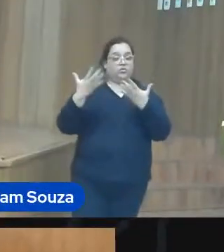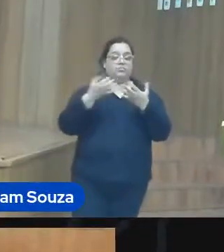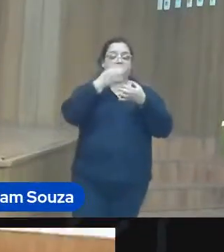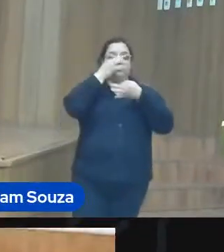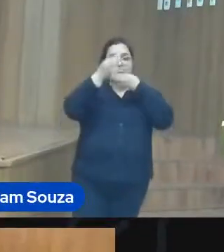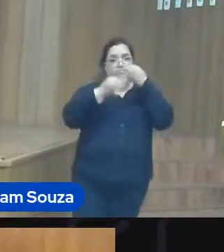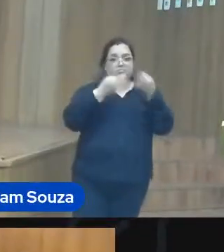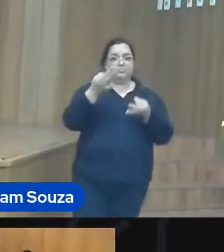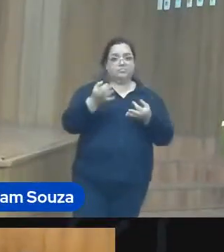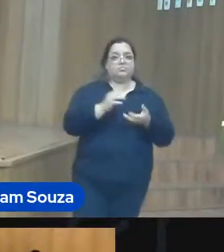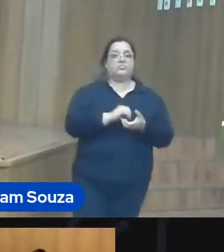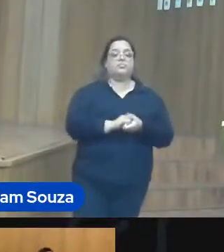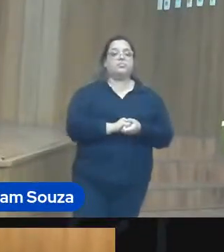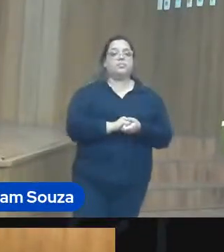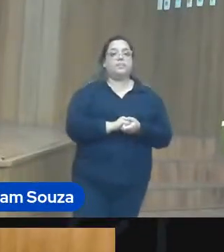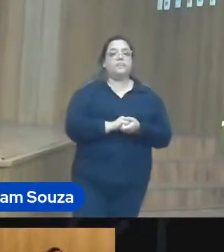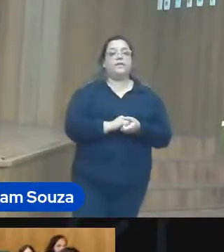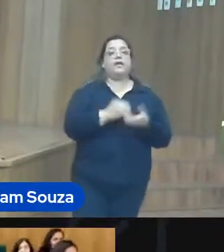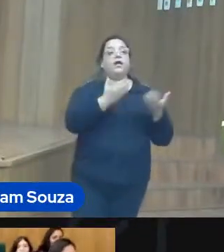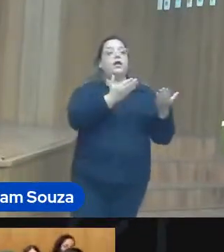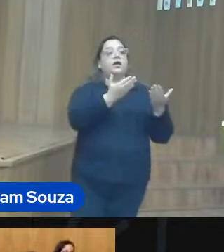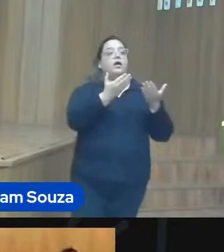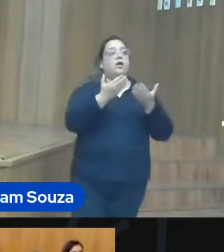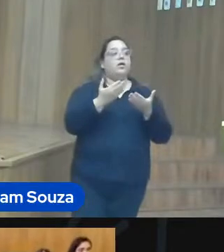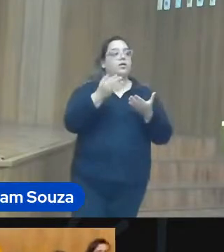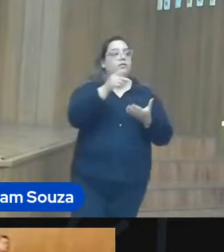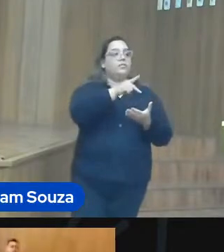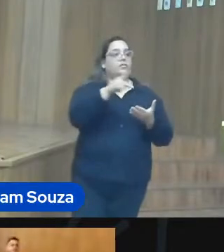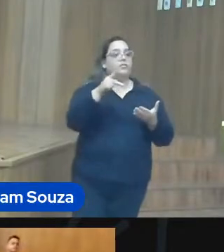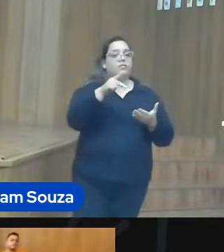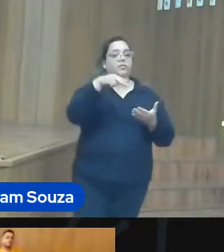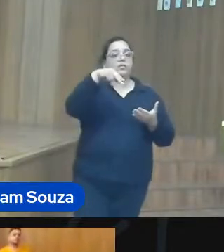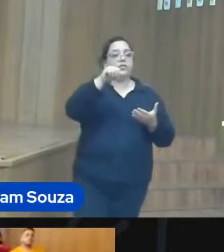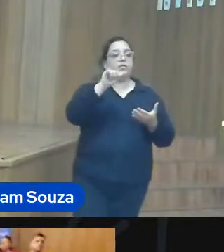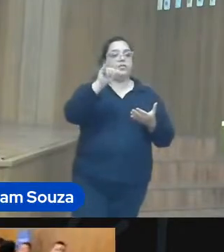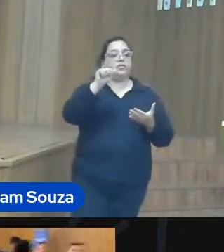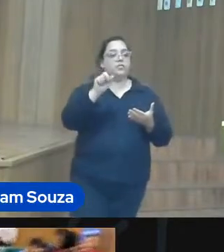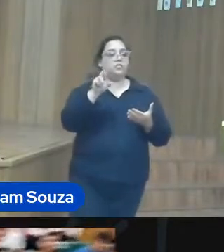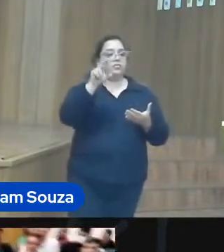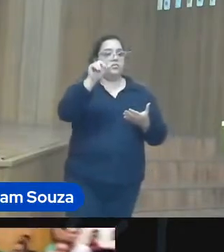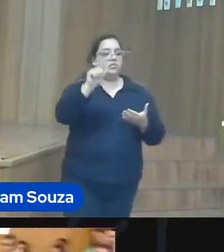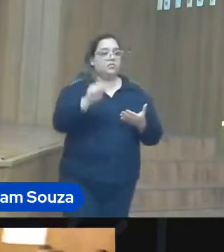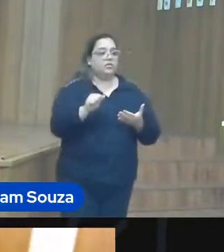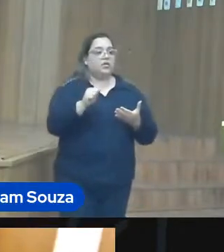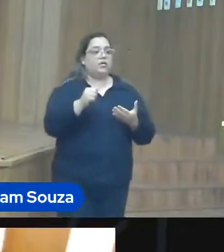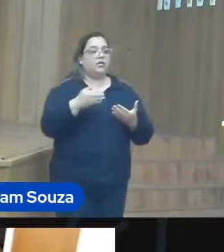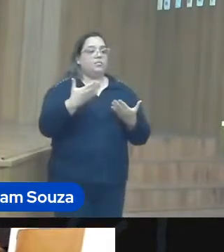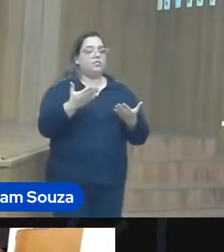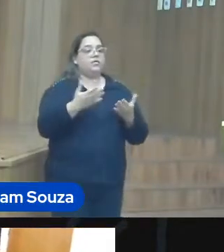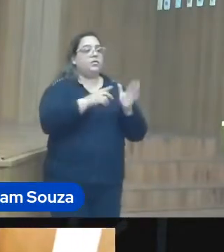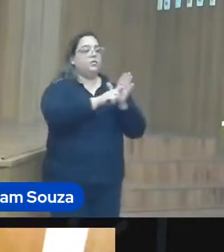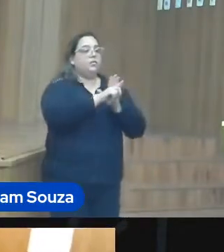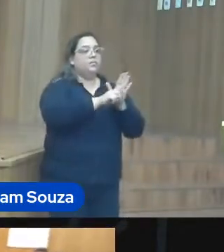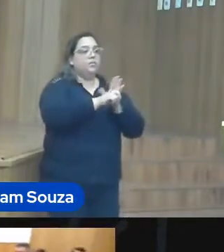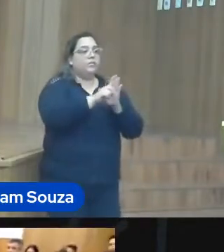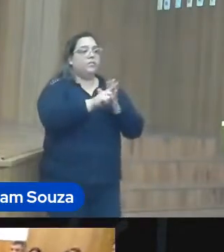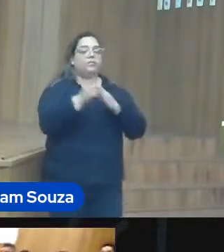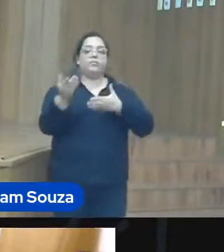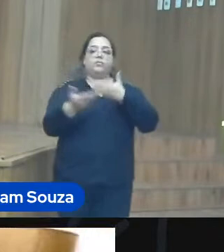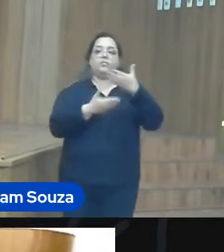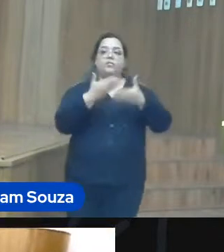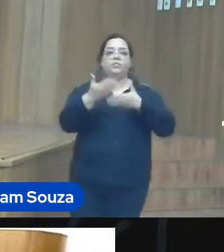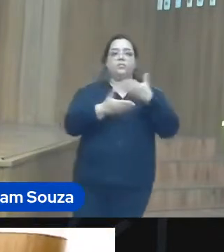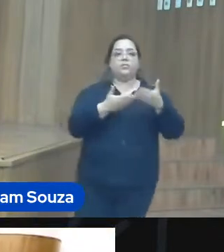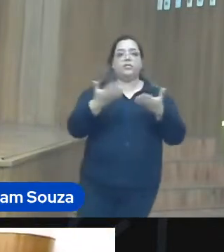considerações. Convidamos agora a professora Nayara para conduzir o momento de perguntas e interações com o